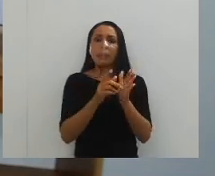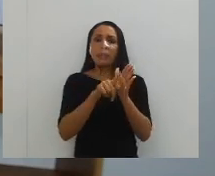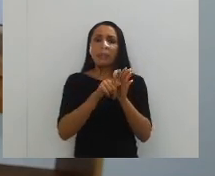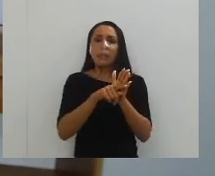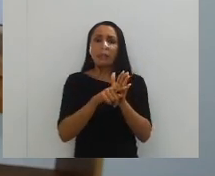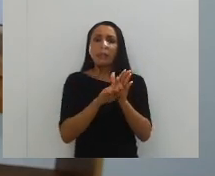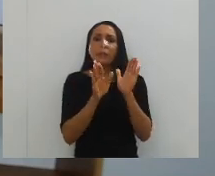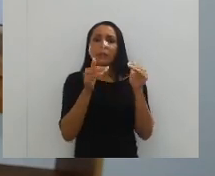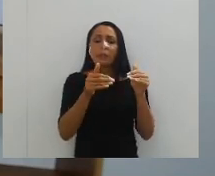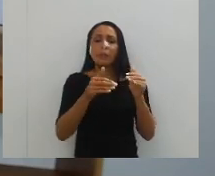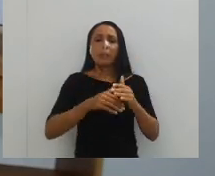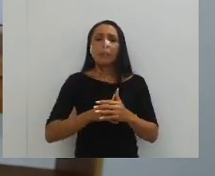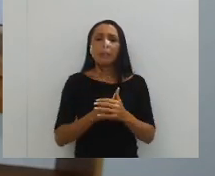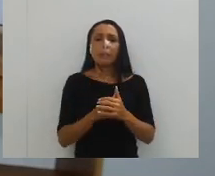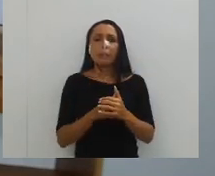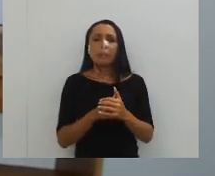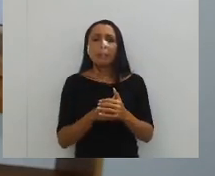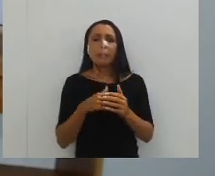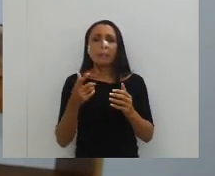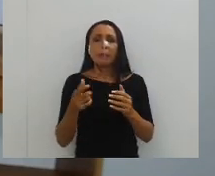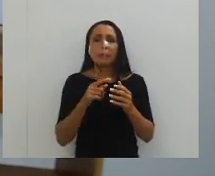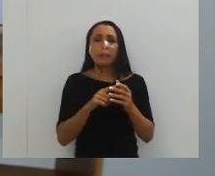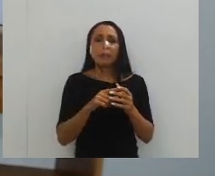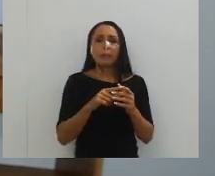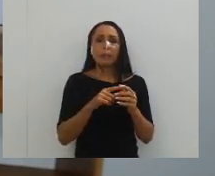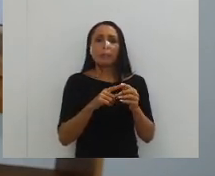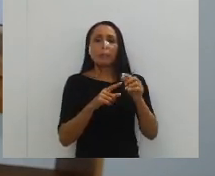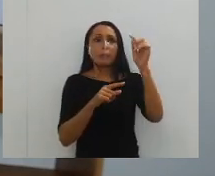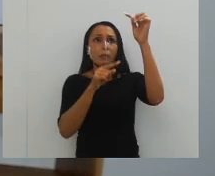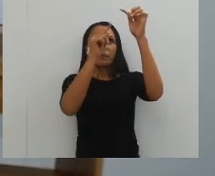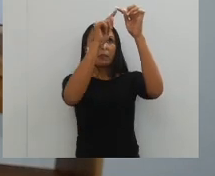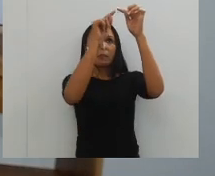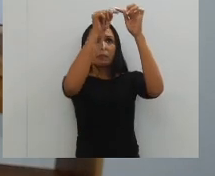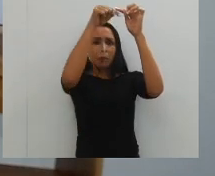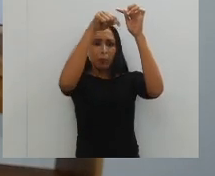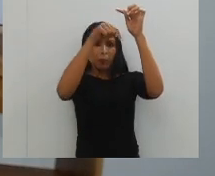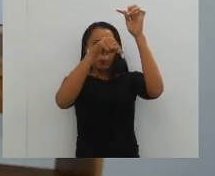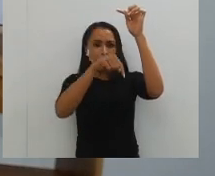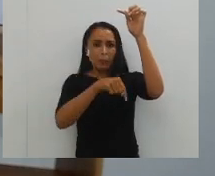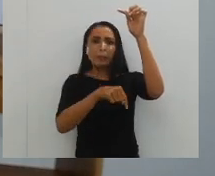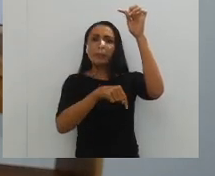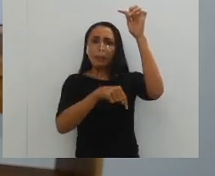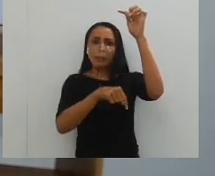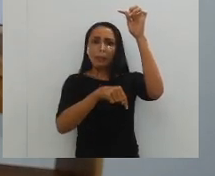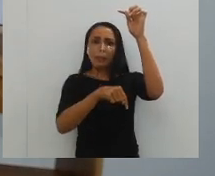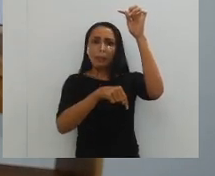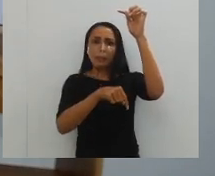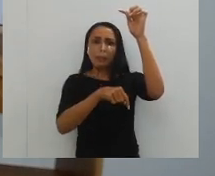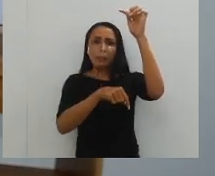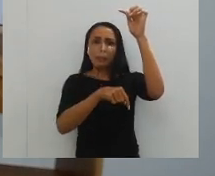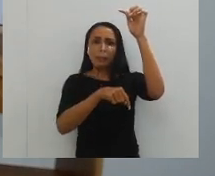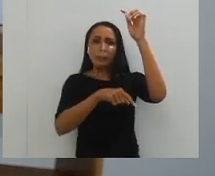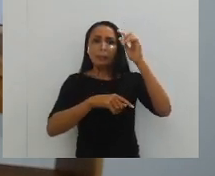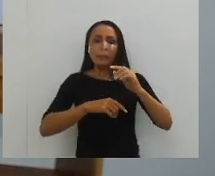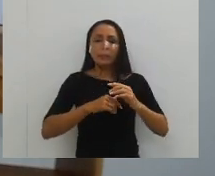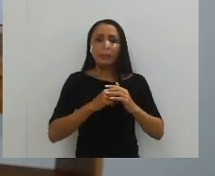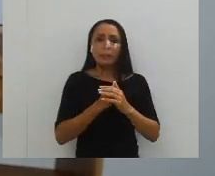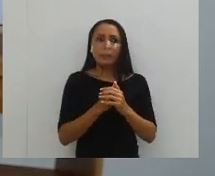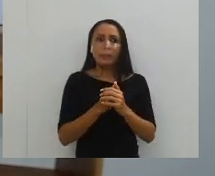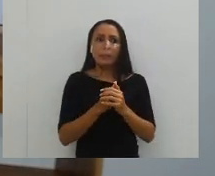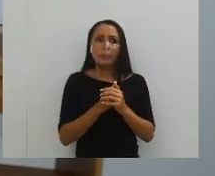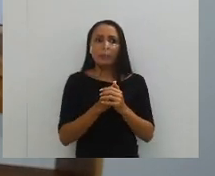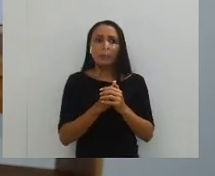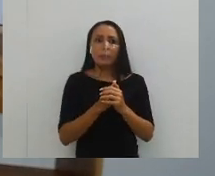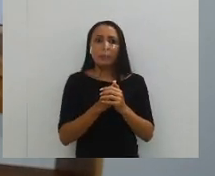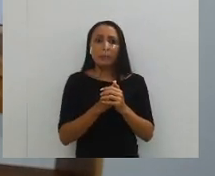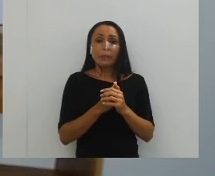gênero, espécie. Aí o que é que você diz, ó? De cima para baixo, ei, de cima para baixo,